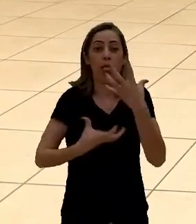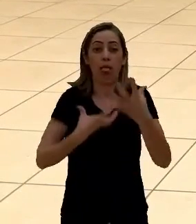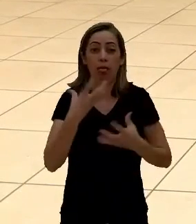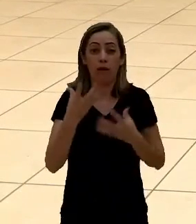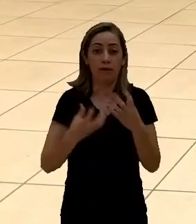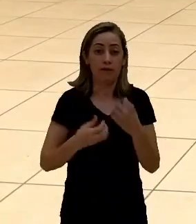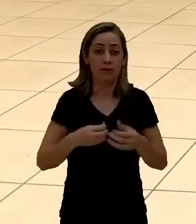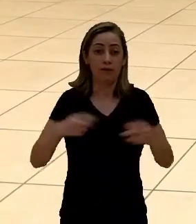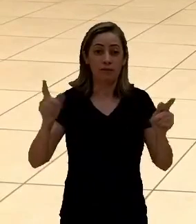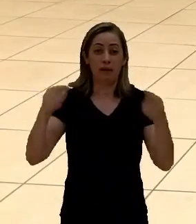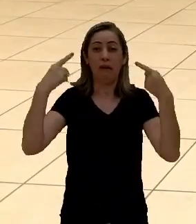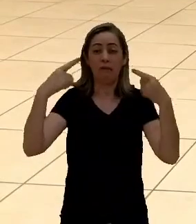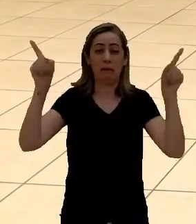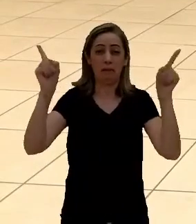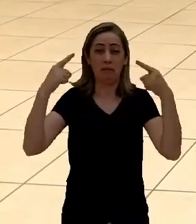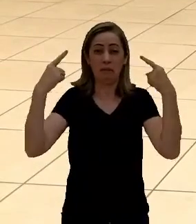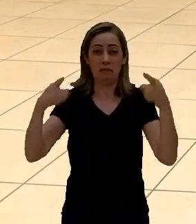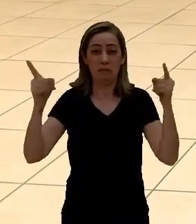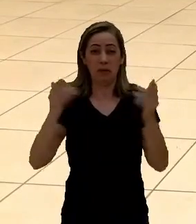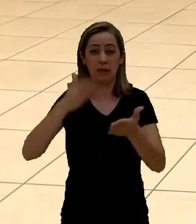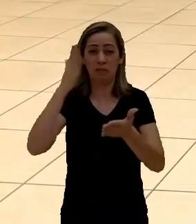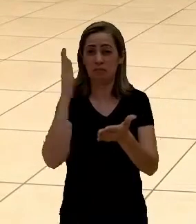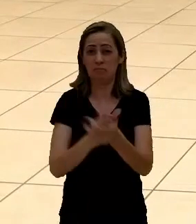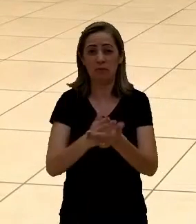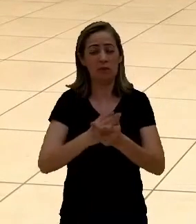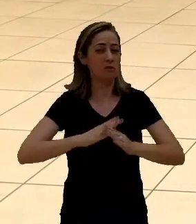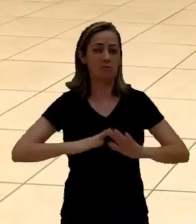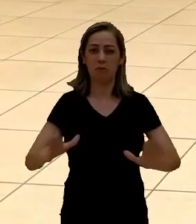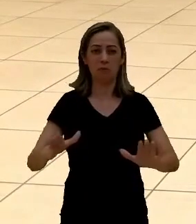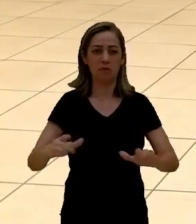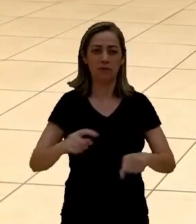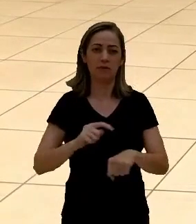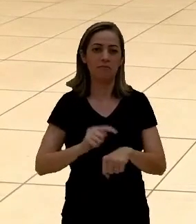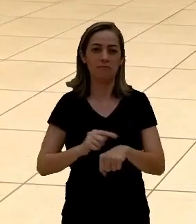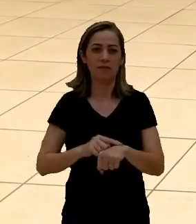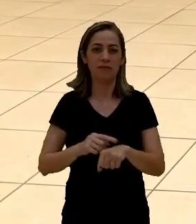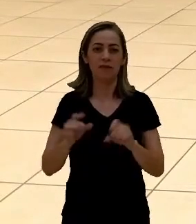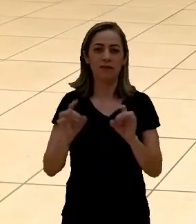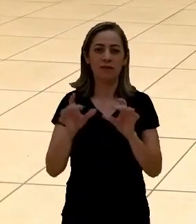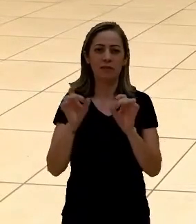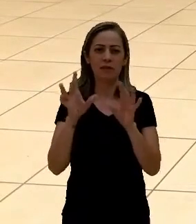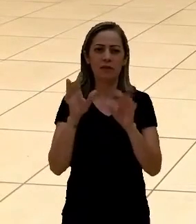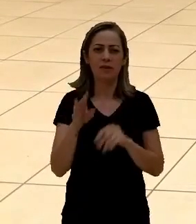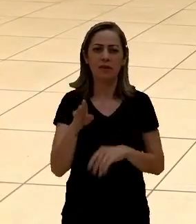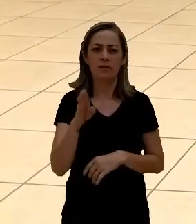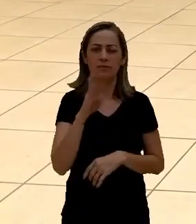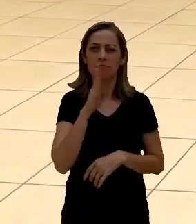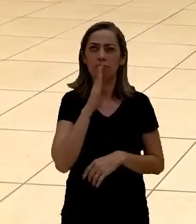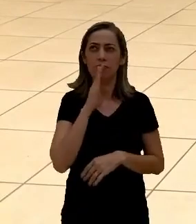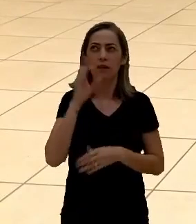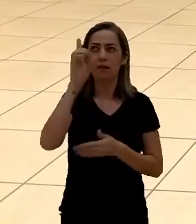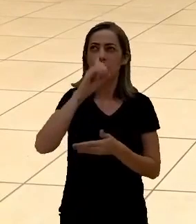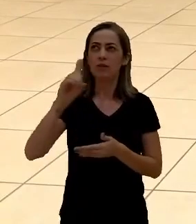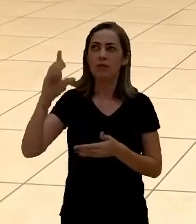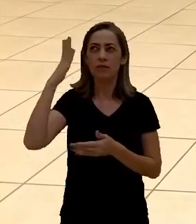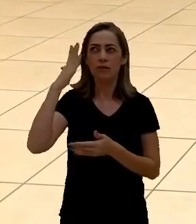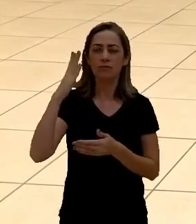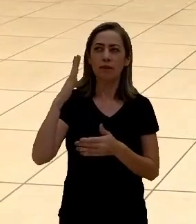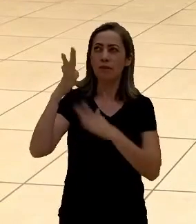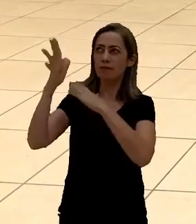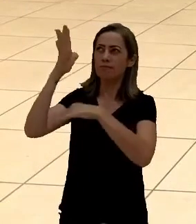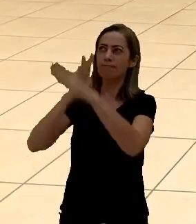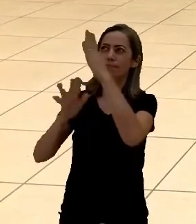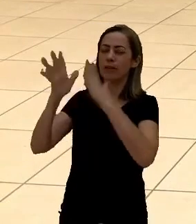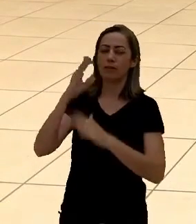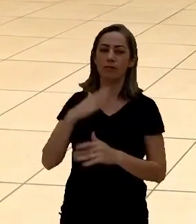esta conexão naquele encontro daquele momento em que Deus estava falando comigo cuidado né Mantenha o